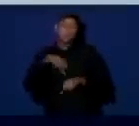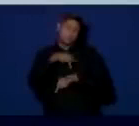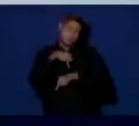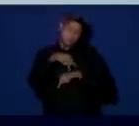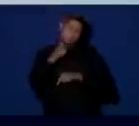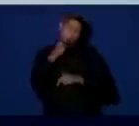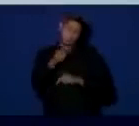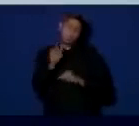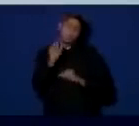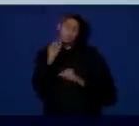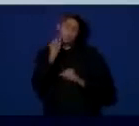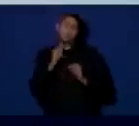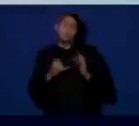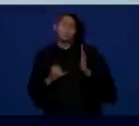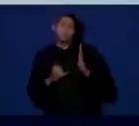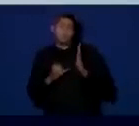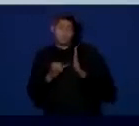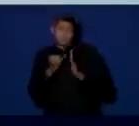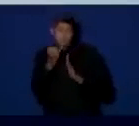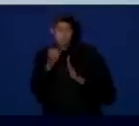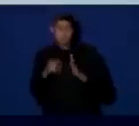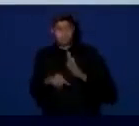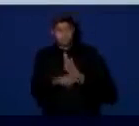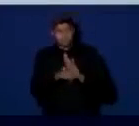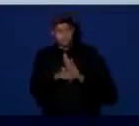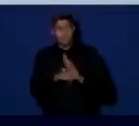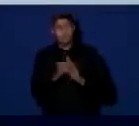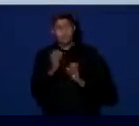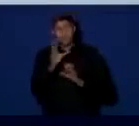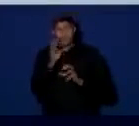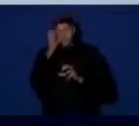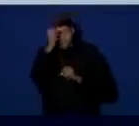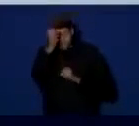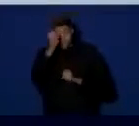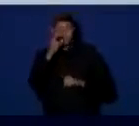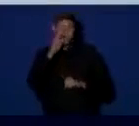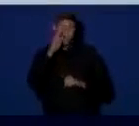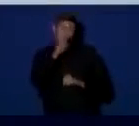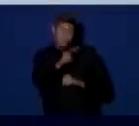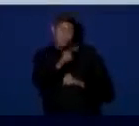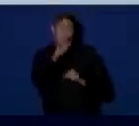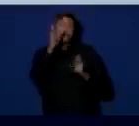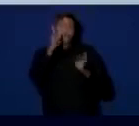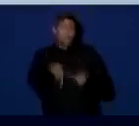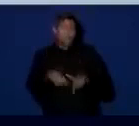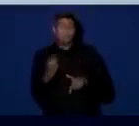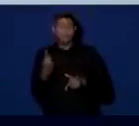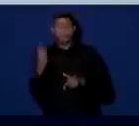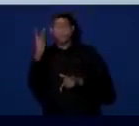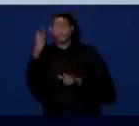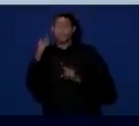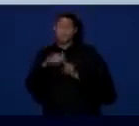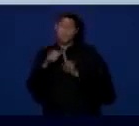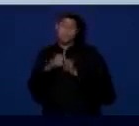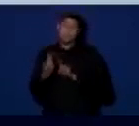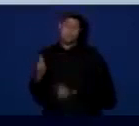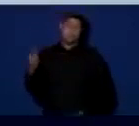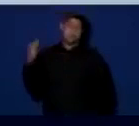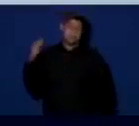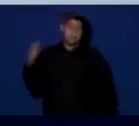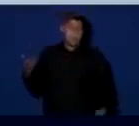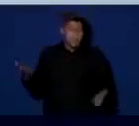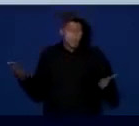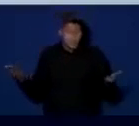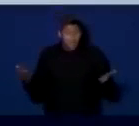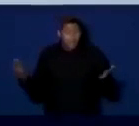estava se referindo a essa inflação em moeda forte que a gente viu nos últimos 12 meses. E